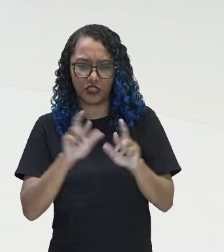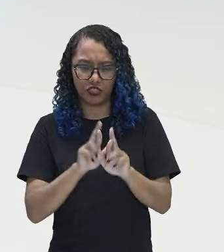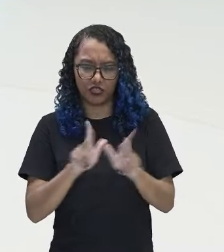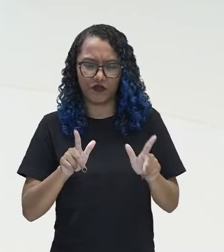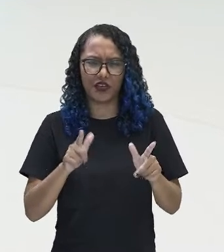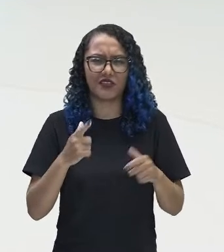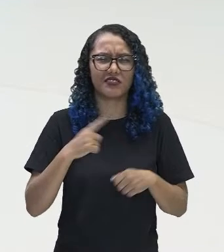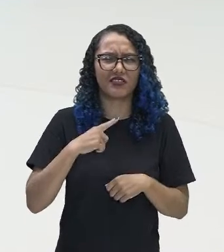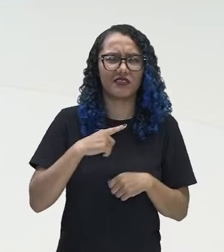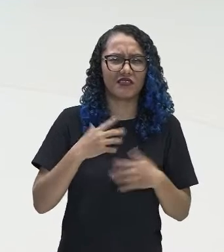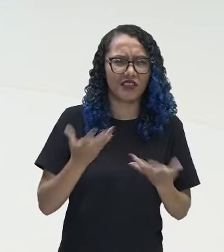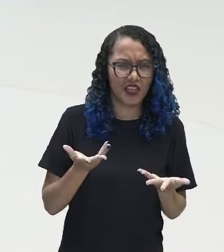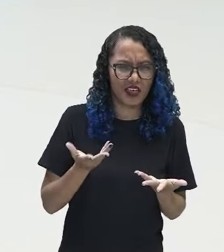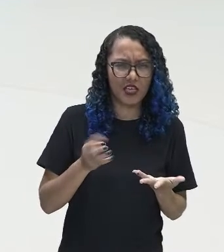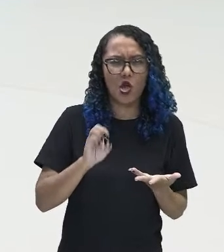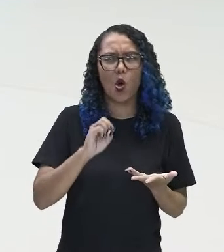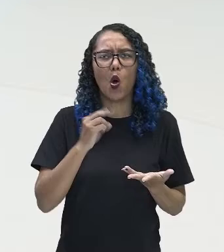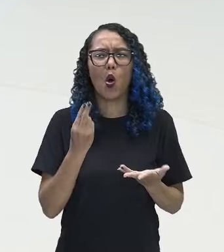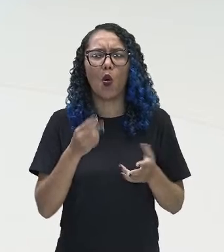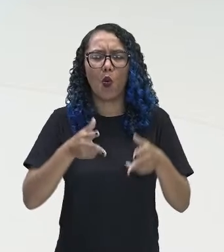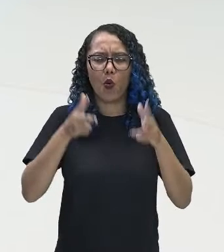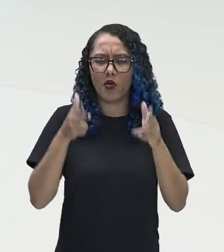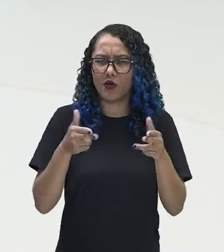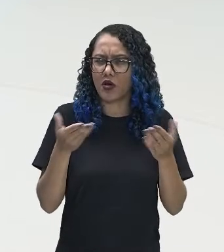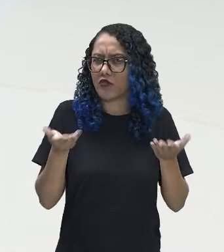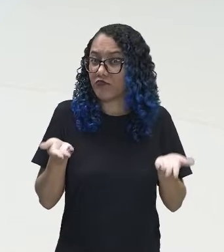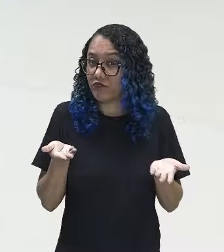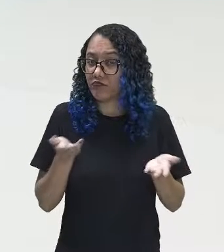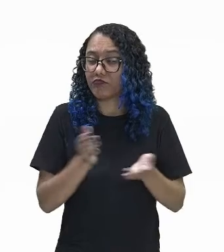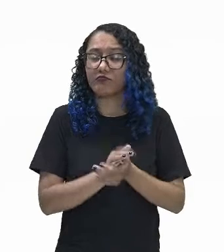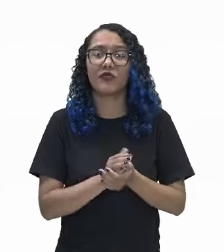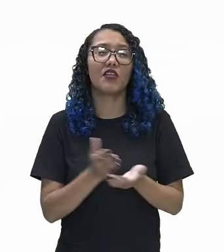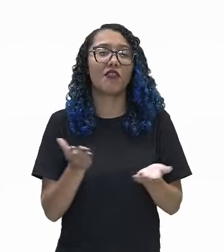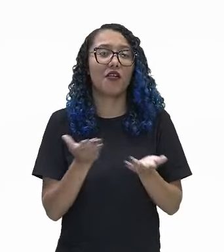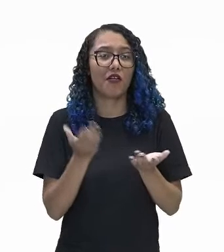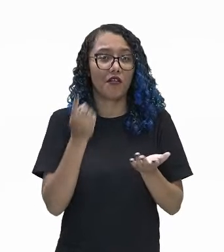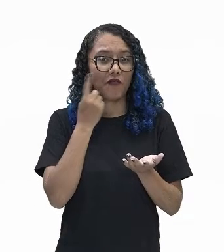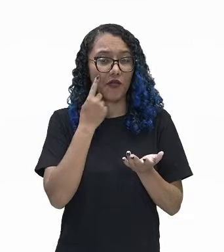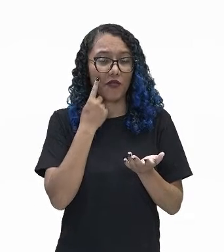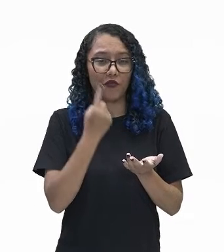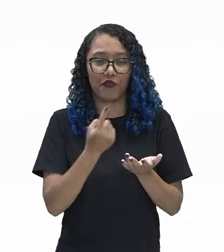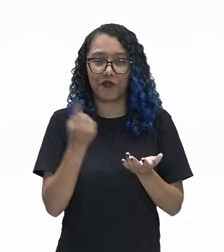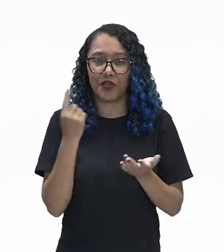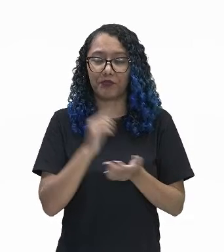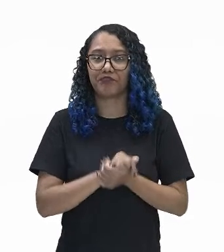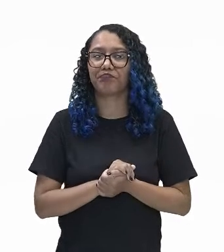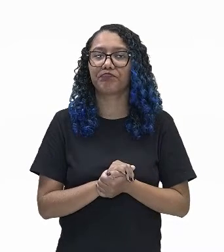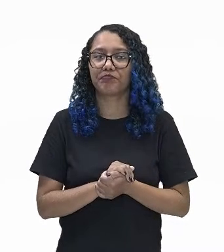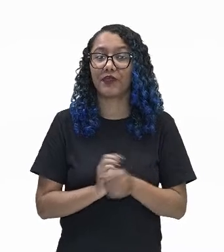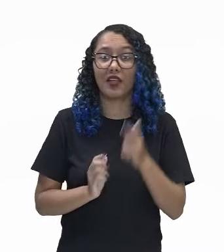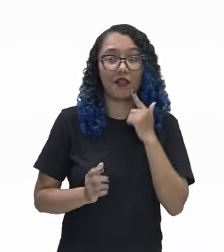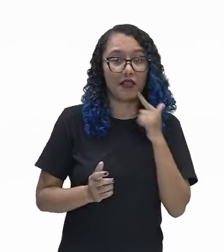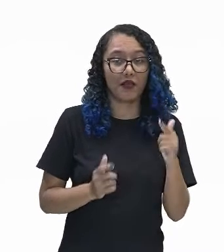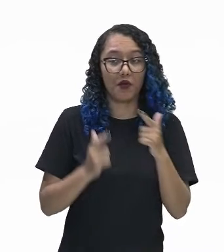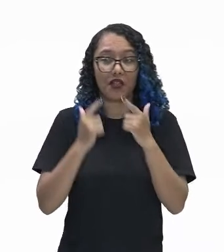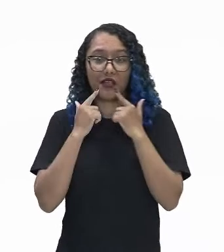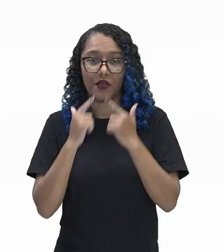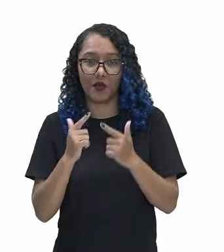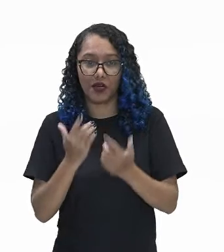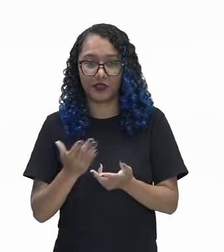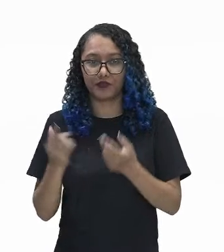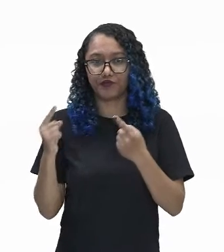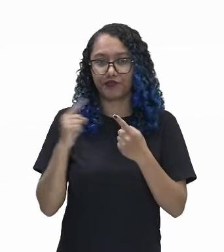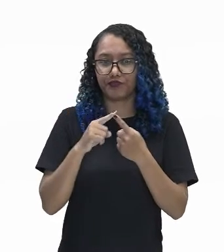coisas diferentes ou será que elas são a mesma coisa? Vamos verificar? Olha só, língua e linguagem. A língua é